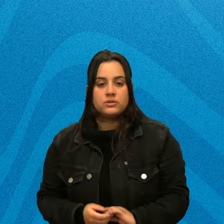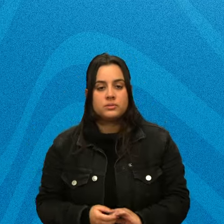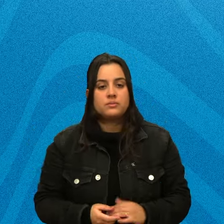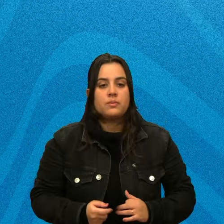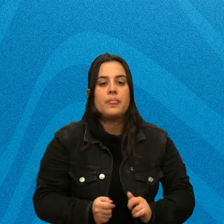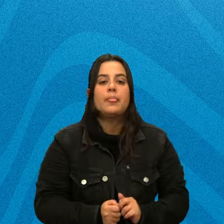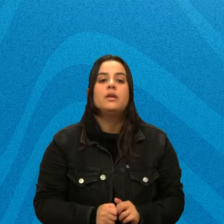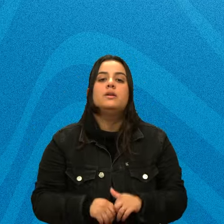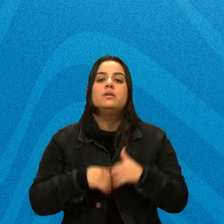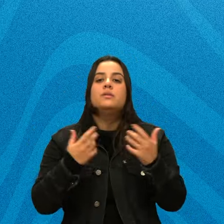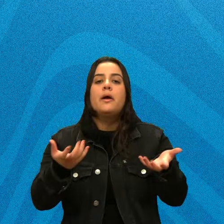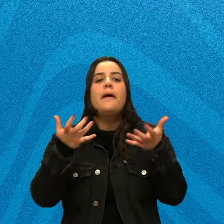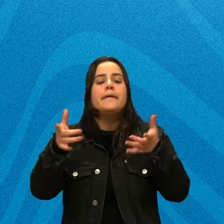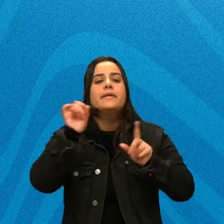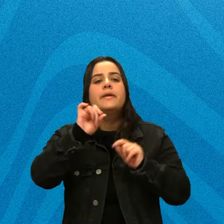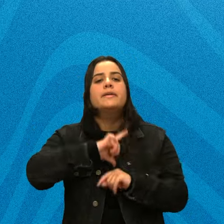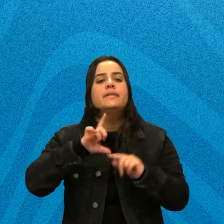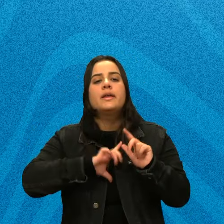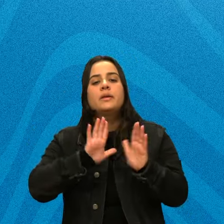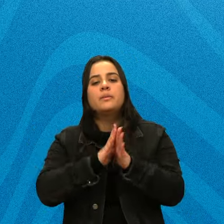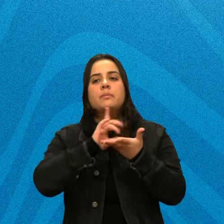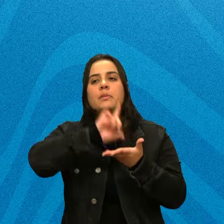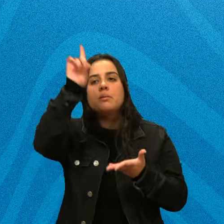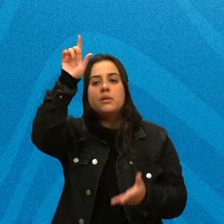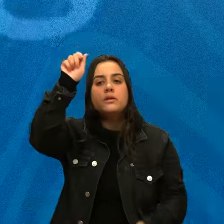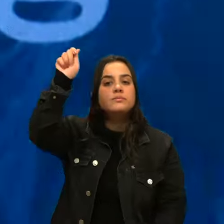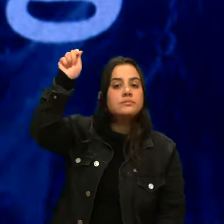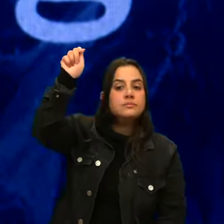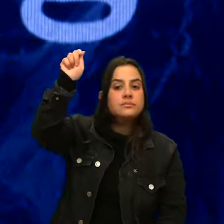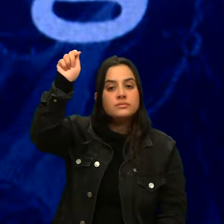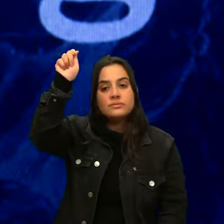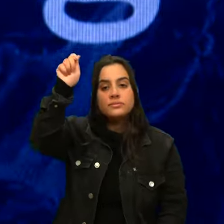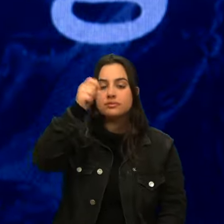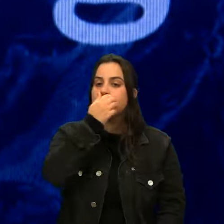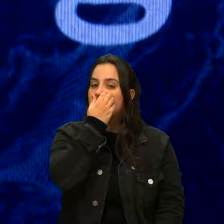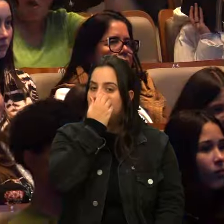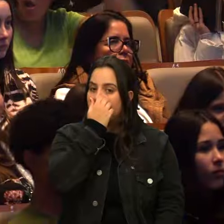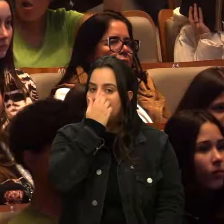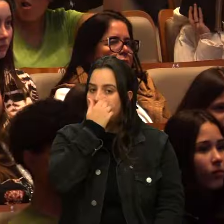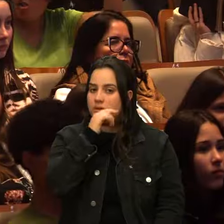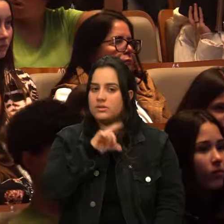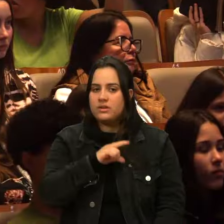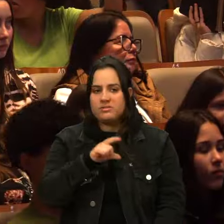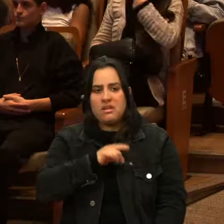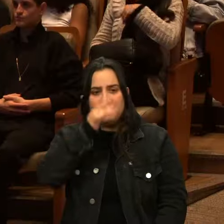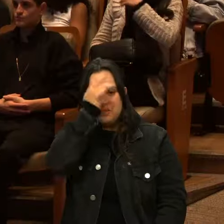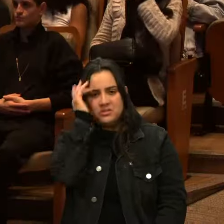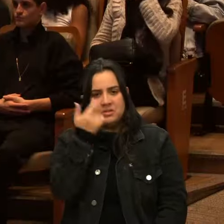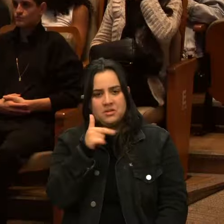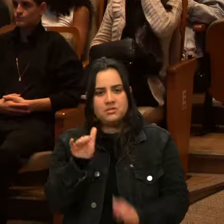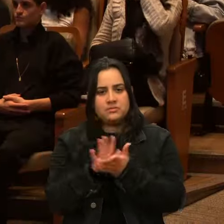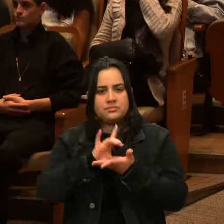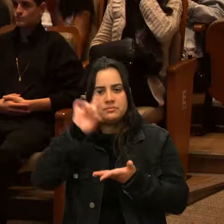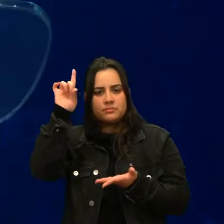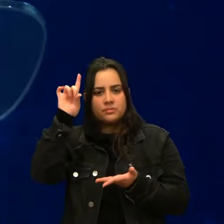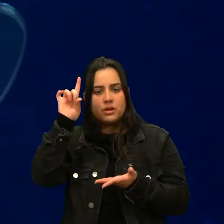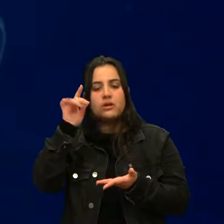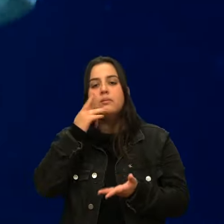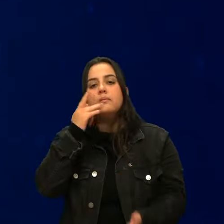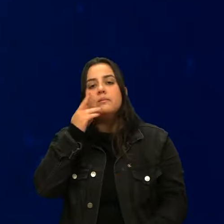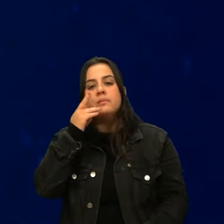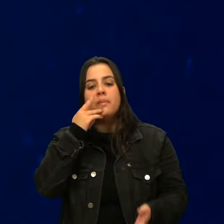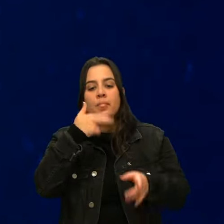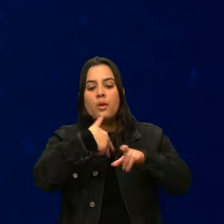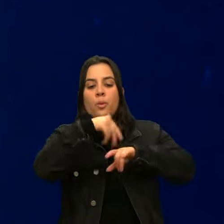sua Bíblia. Agora, quem trouxe Bíblia, levanta a Bíblia aí no seu lugar, faz assim. Ih, gente, tem muita gente que não trouxe Bíblia, hein? Quem não trouxe Bíblia, fala One Flow